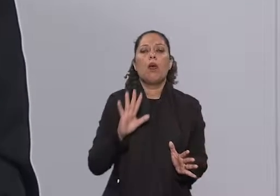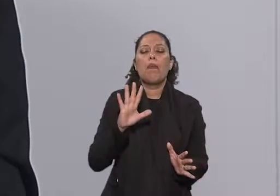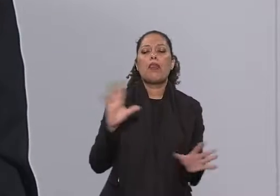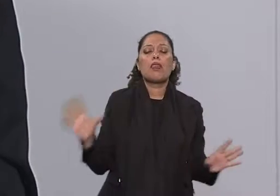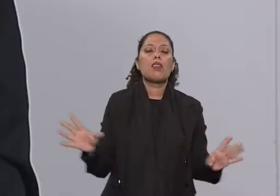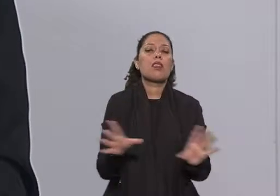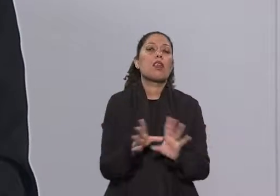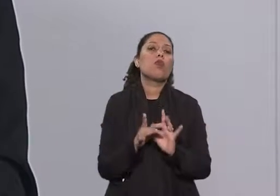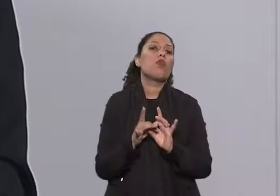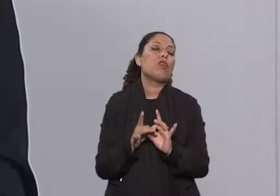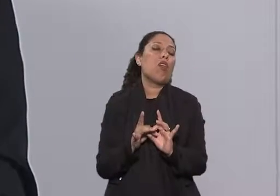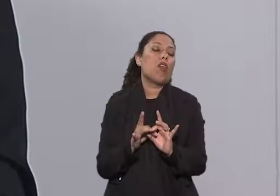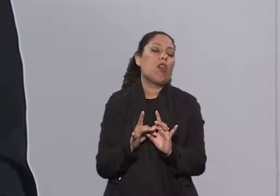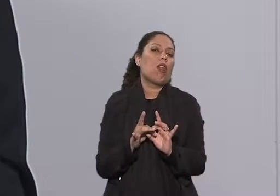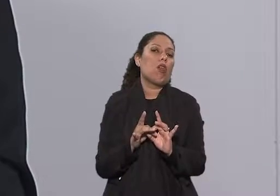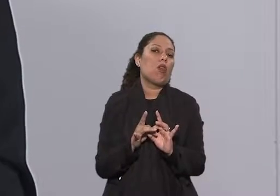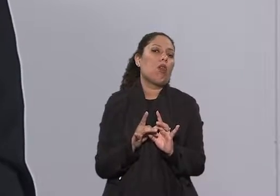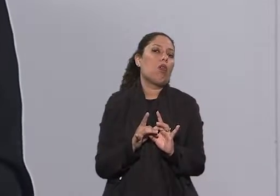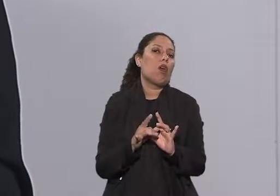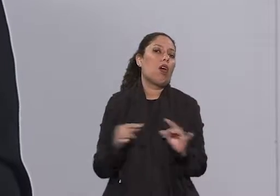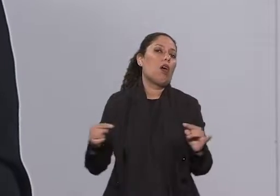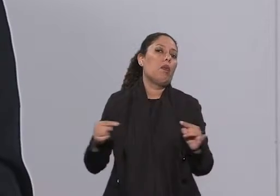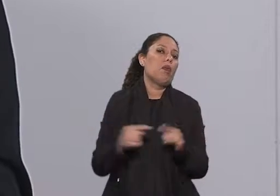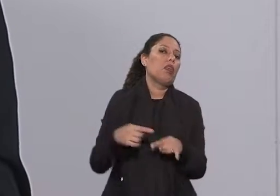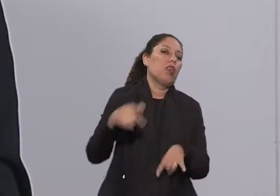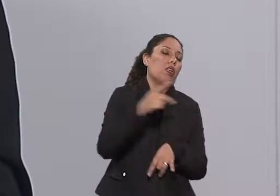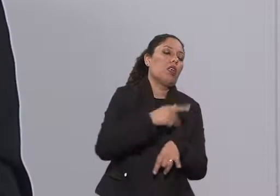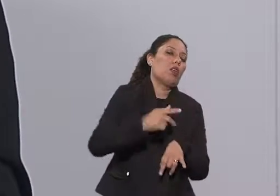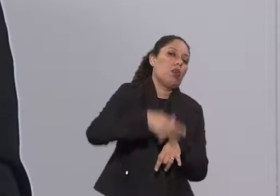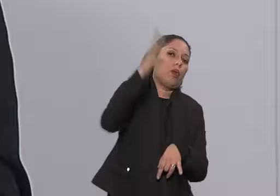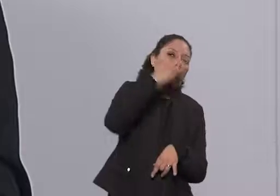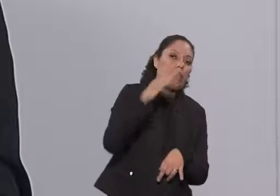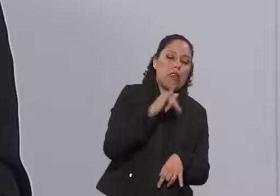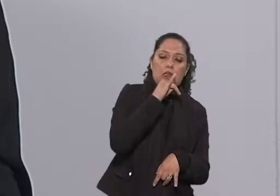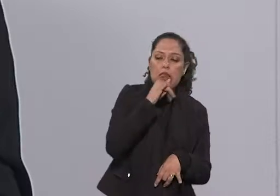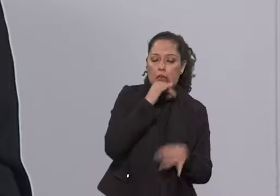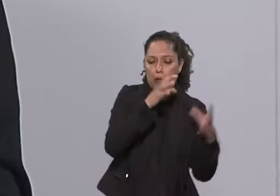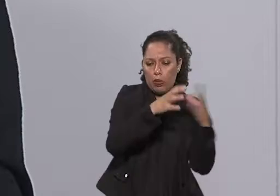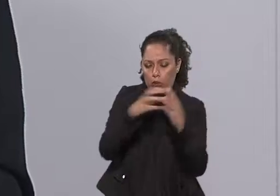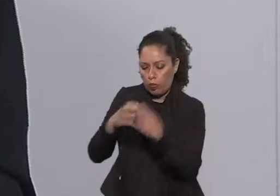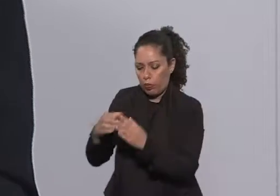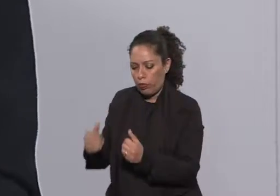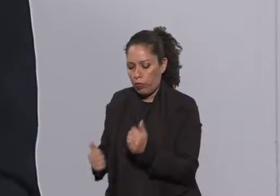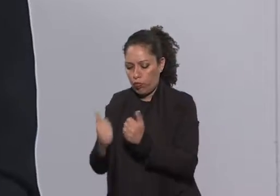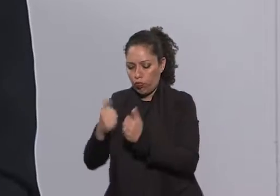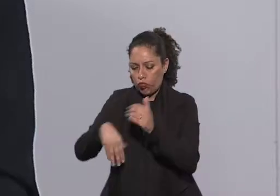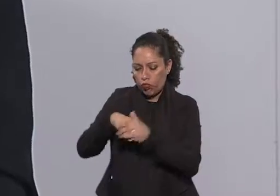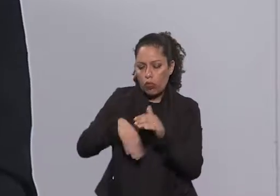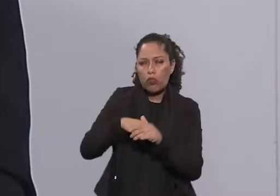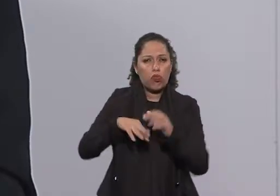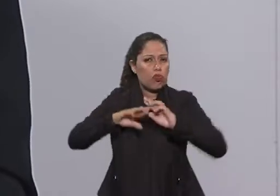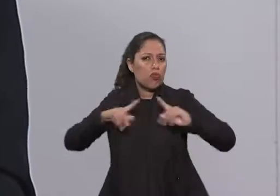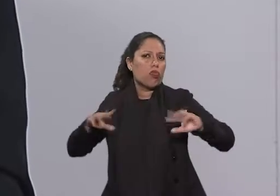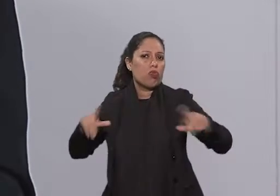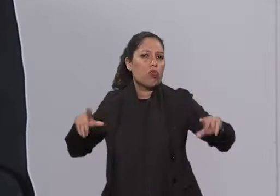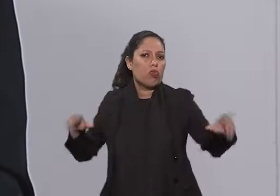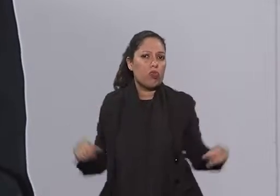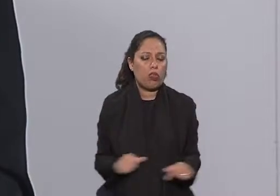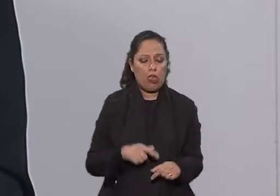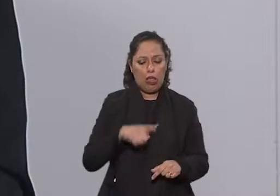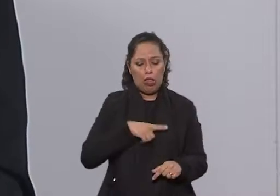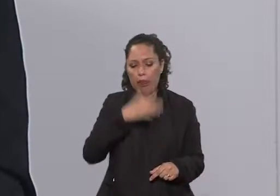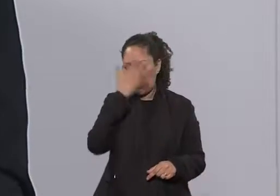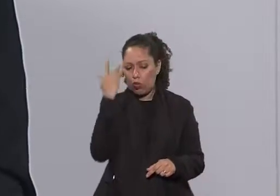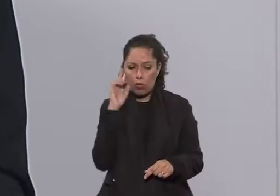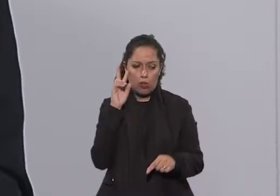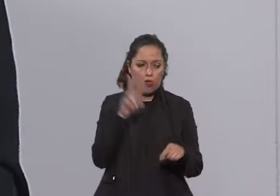essa integração conforme disse mário nível brasil mas citou o palmeiras citou internacional é olhando tendo os observadores